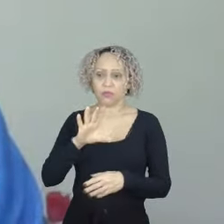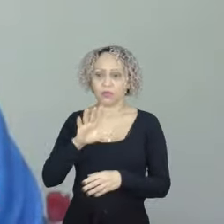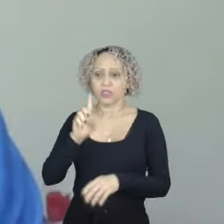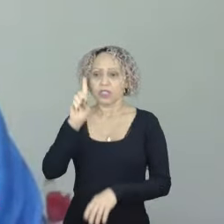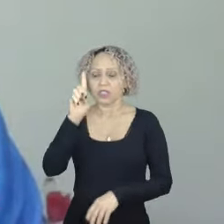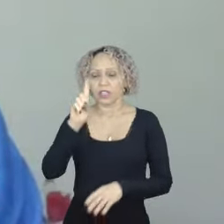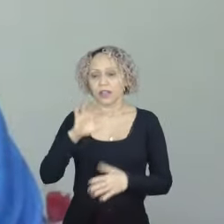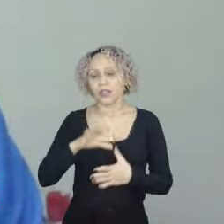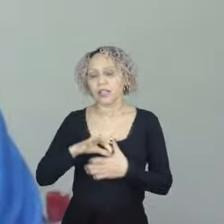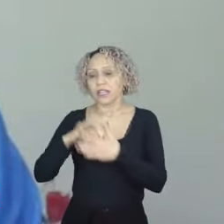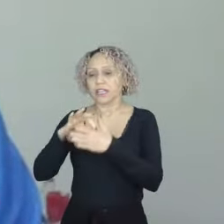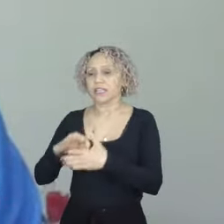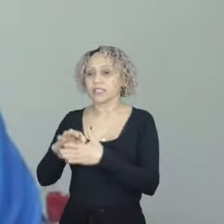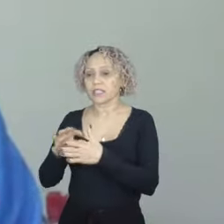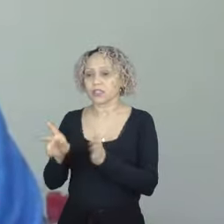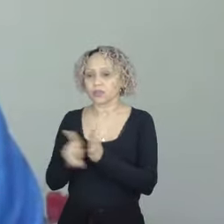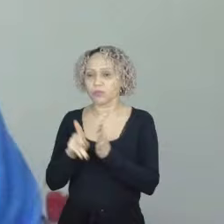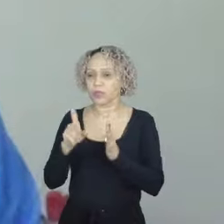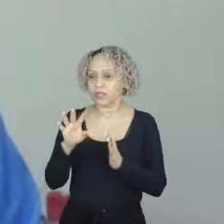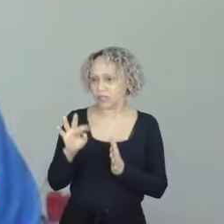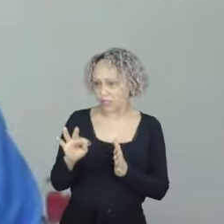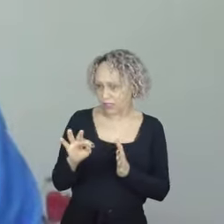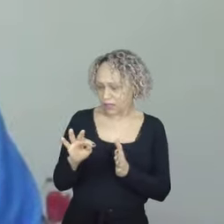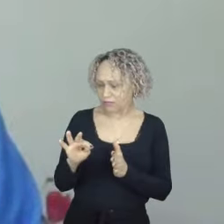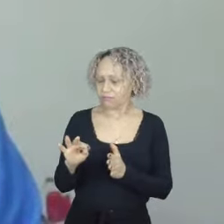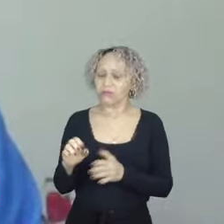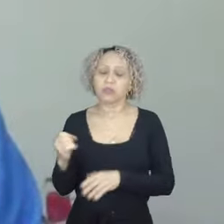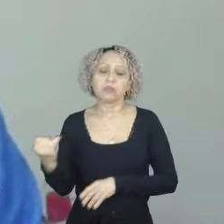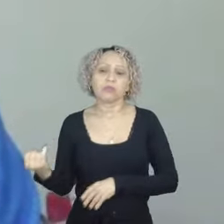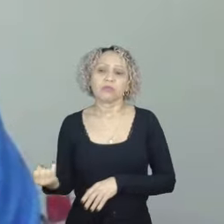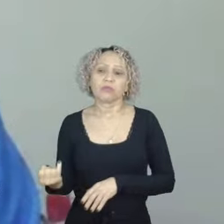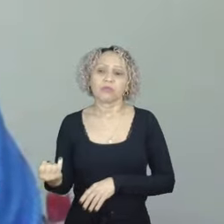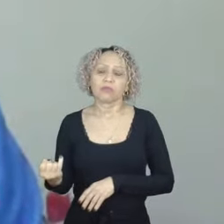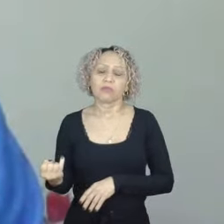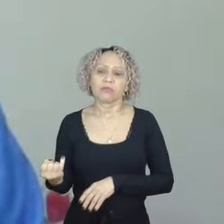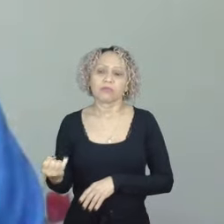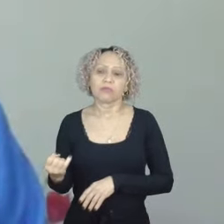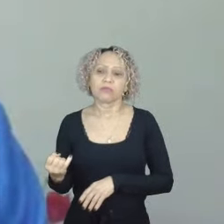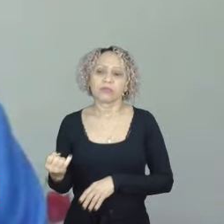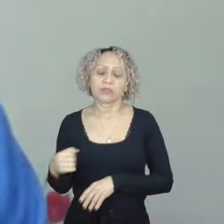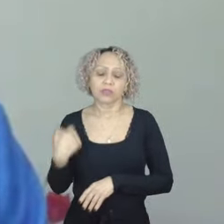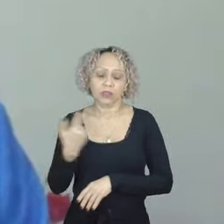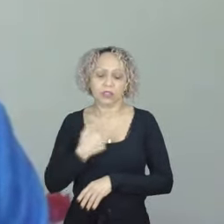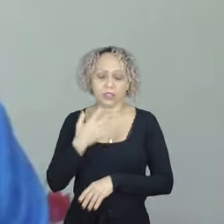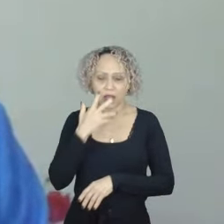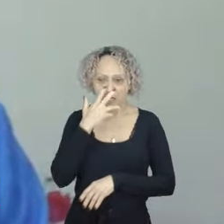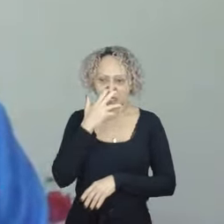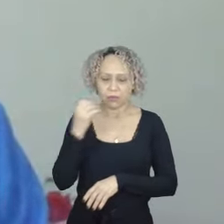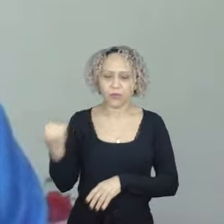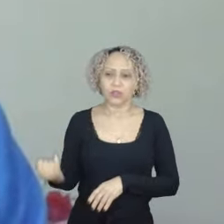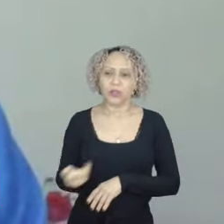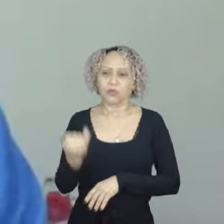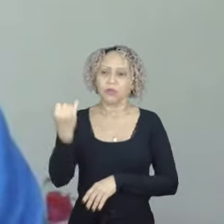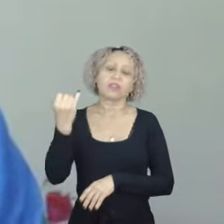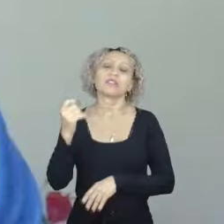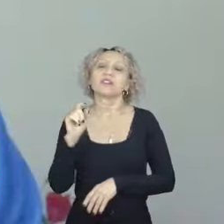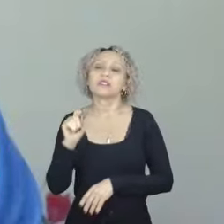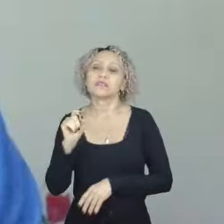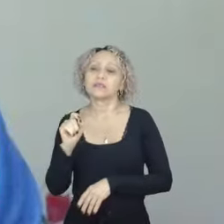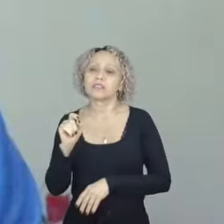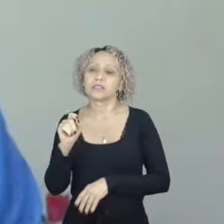do movimento social, foi muito importante. Foi uma data que eu vou dizer histórica, que o PT passa a ser o primeiro partido no país